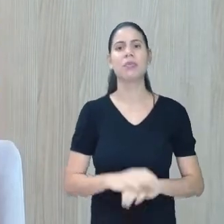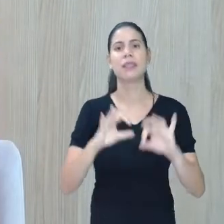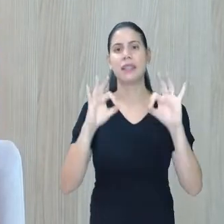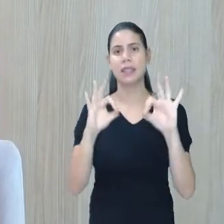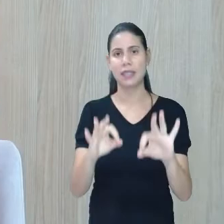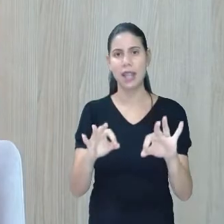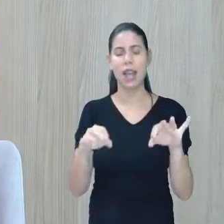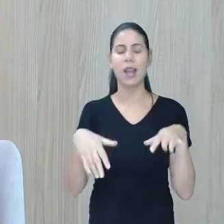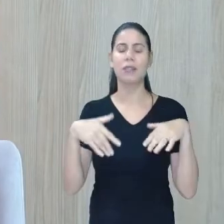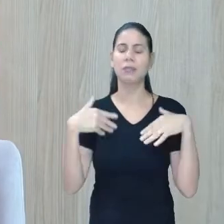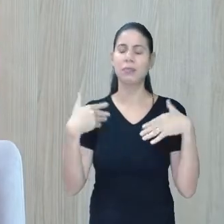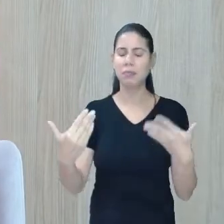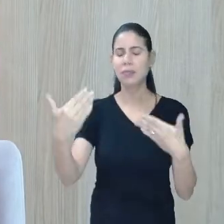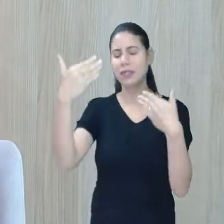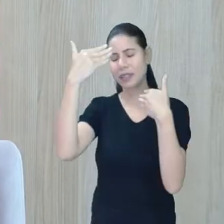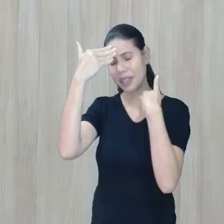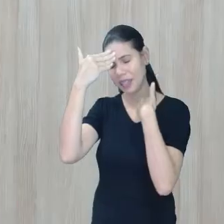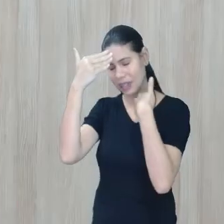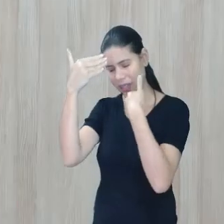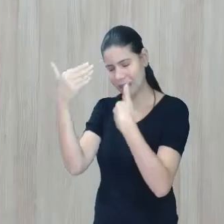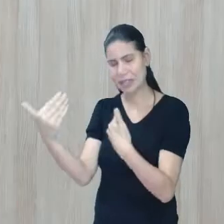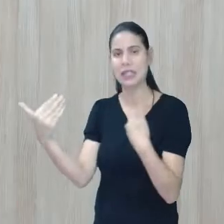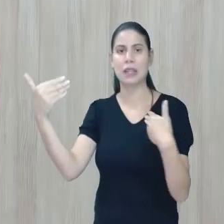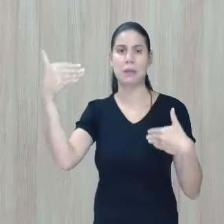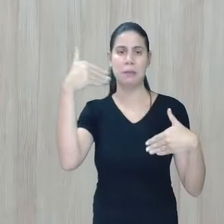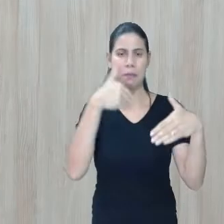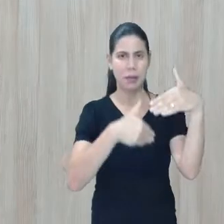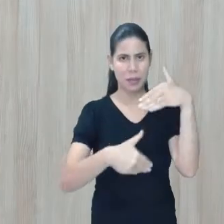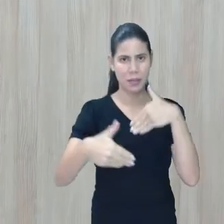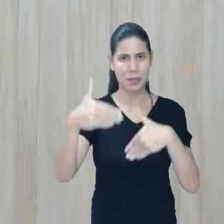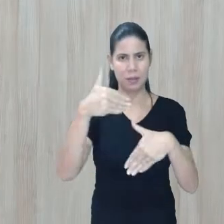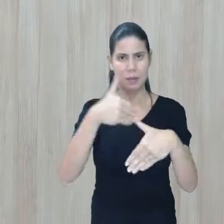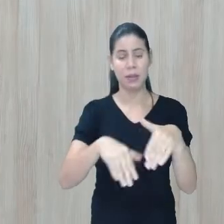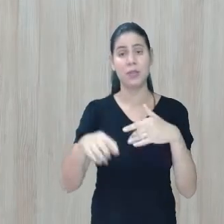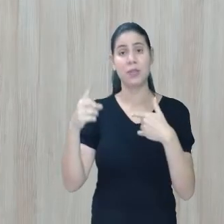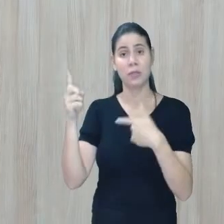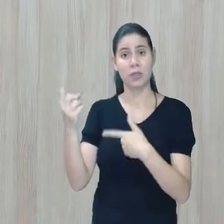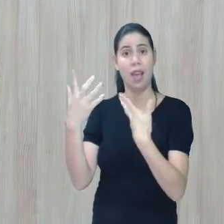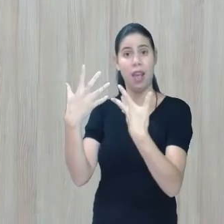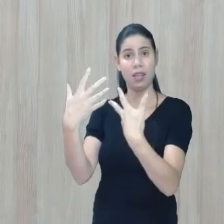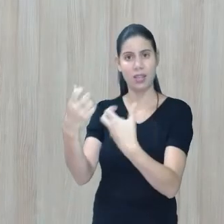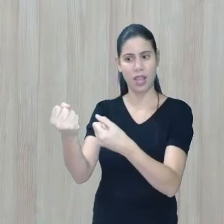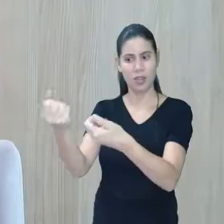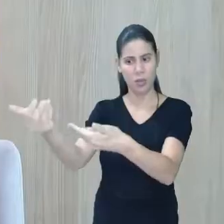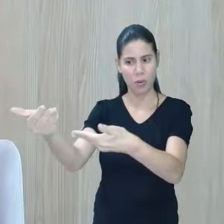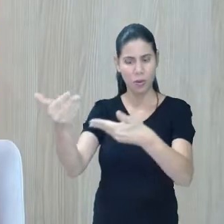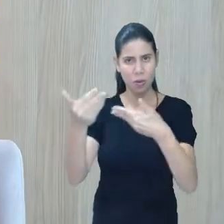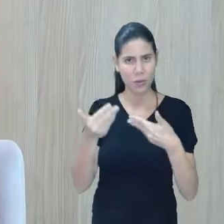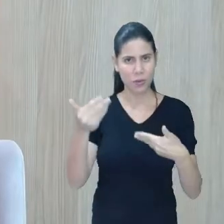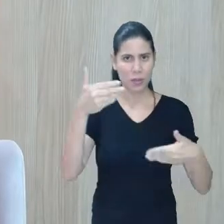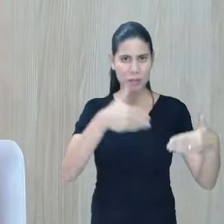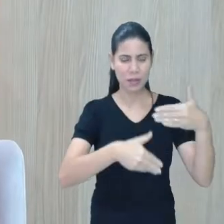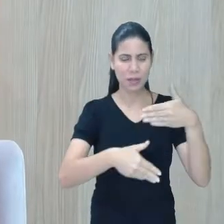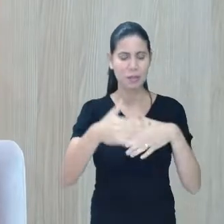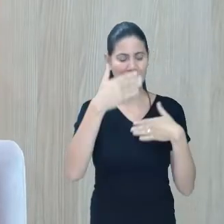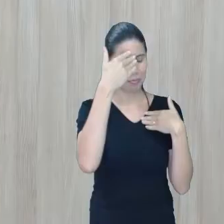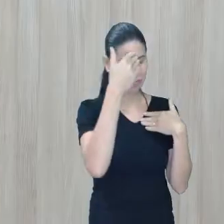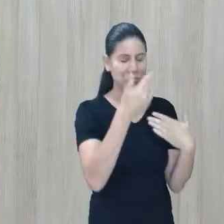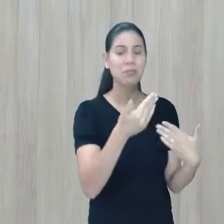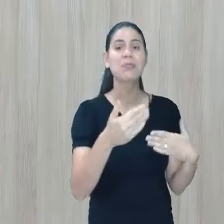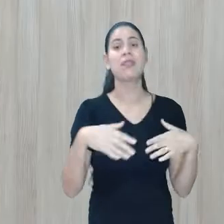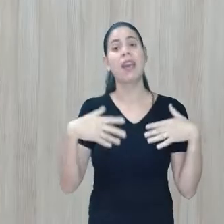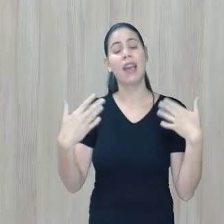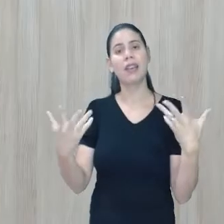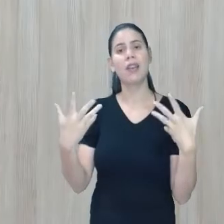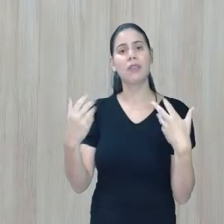Certo. Olha, desde já agradeço a sua participação, você ter aceito o convite. A honra é toda nossa. E contribuir